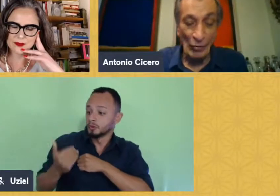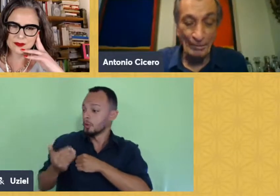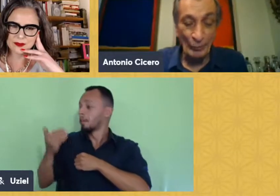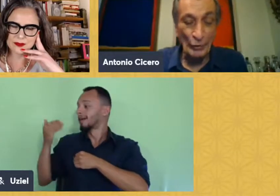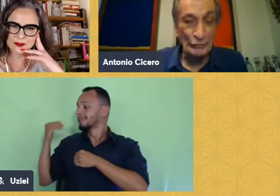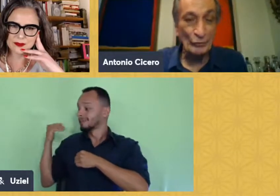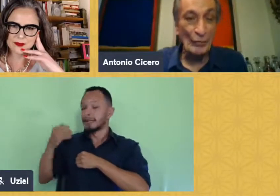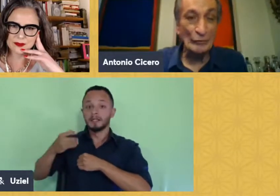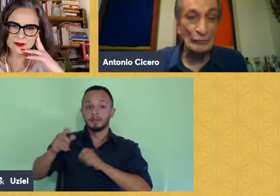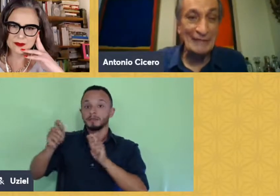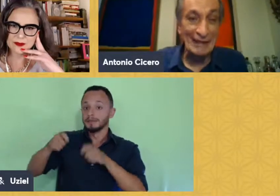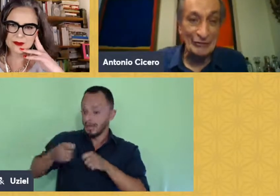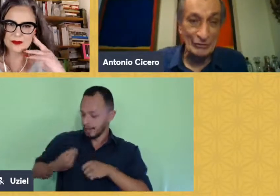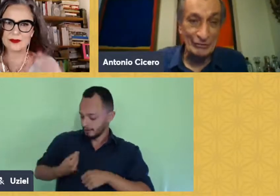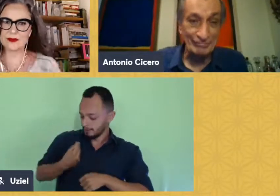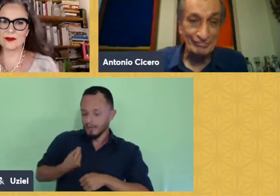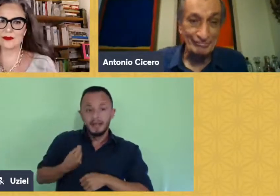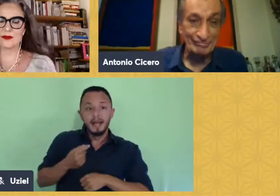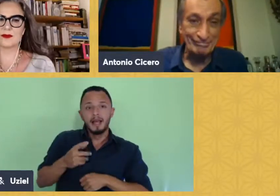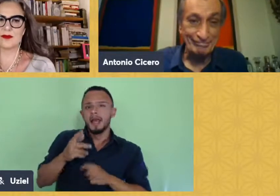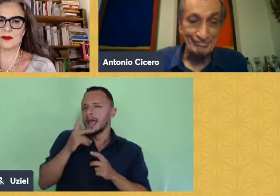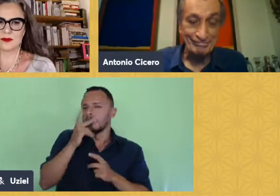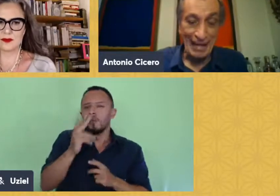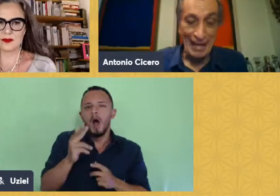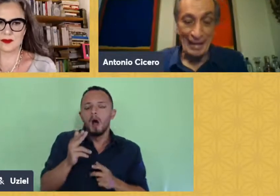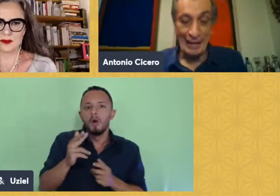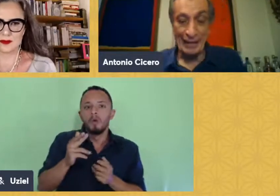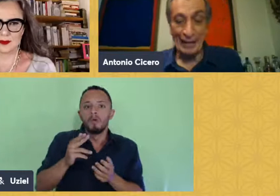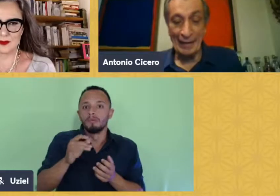É o oposto do ausente.